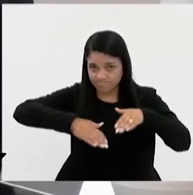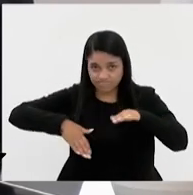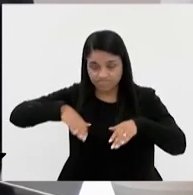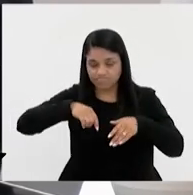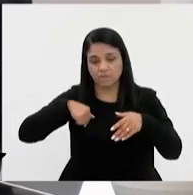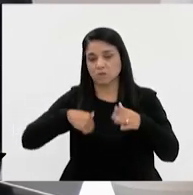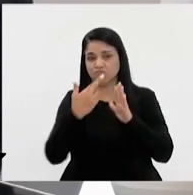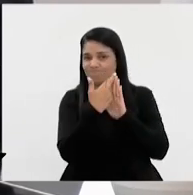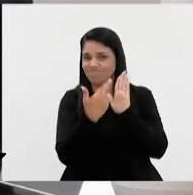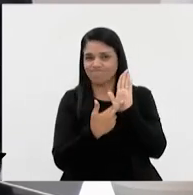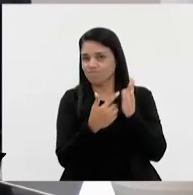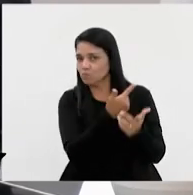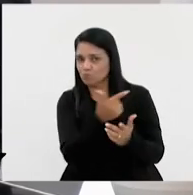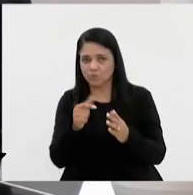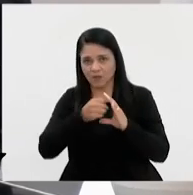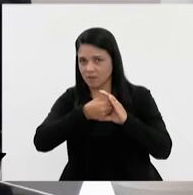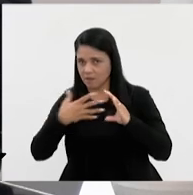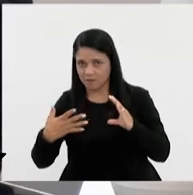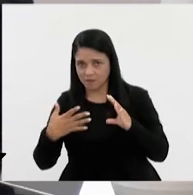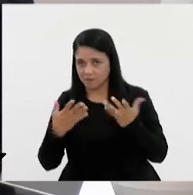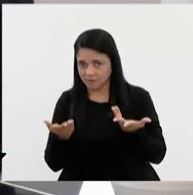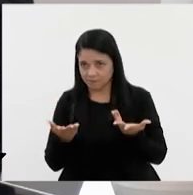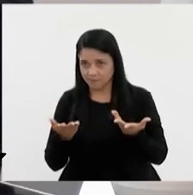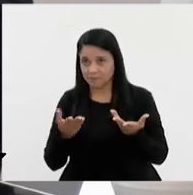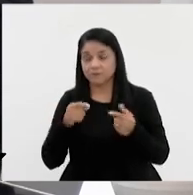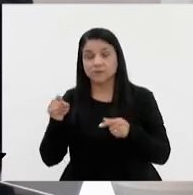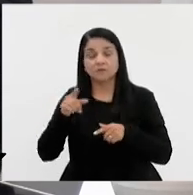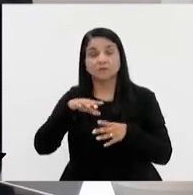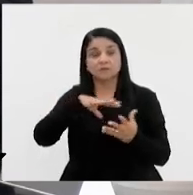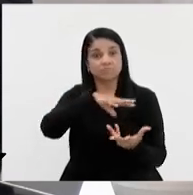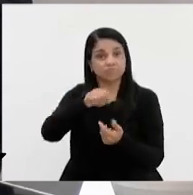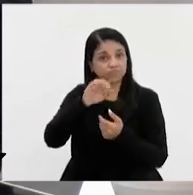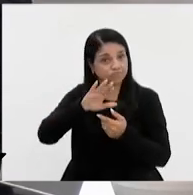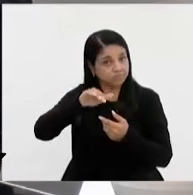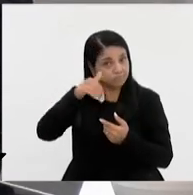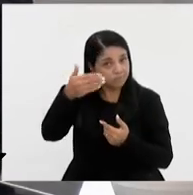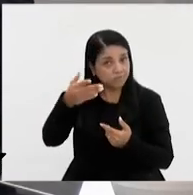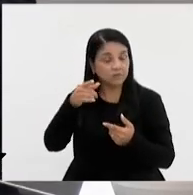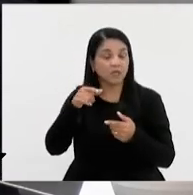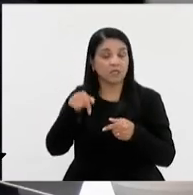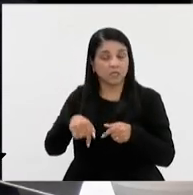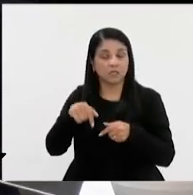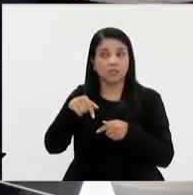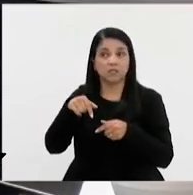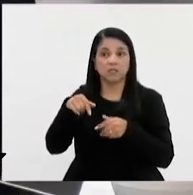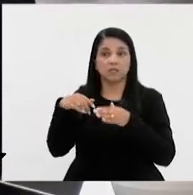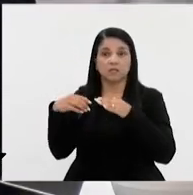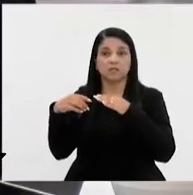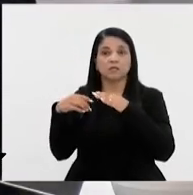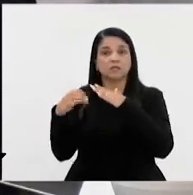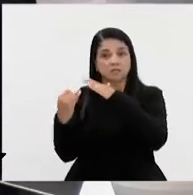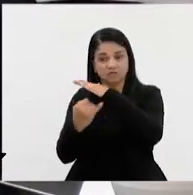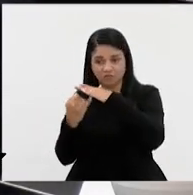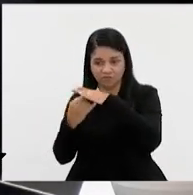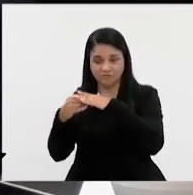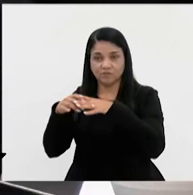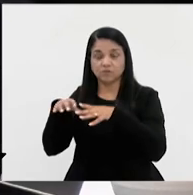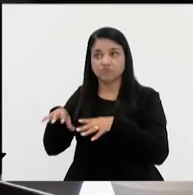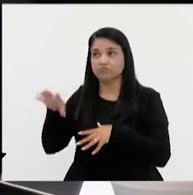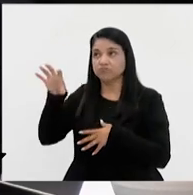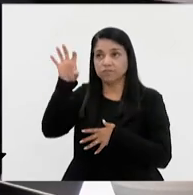Rio, nem a entidade nacional, mas tem outras entidades pelo Brasil, aí faço menção aqui à lei do Espírito